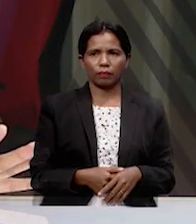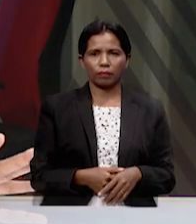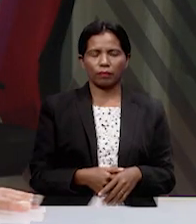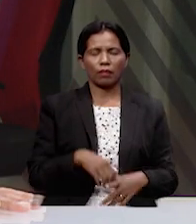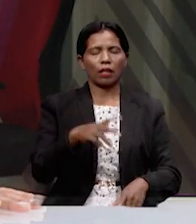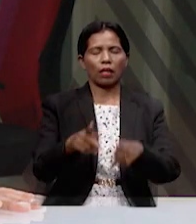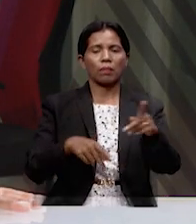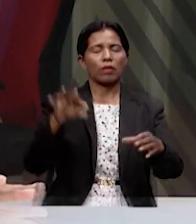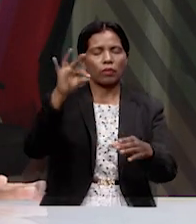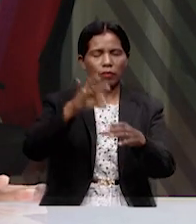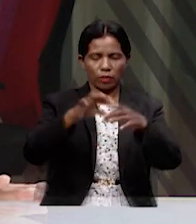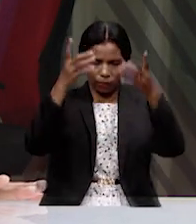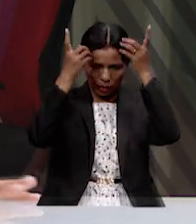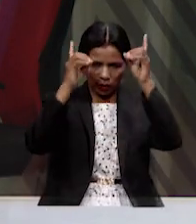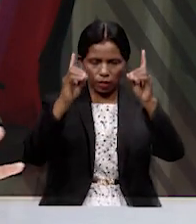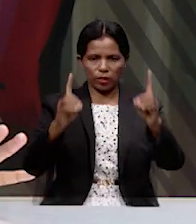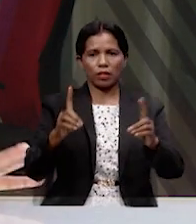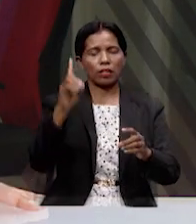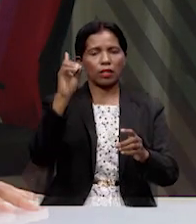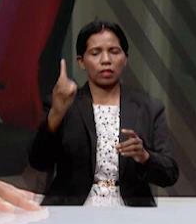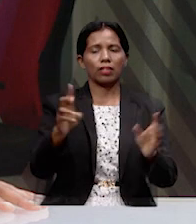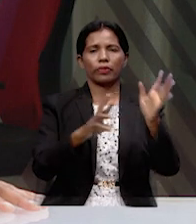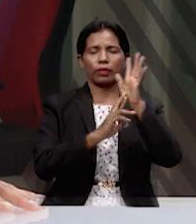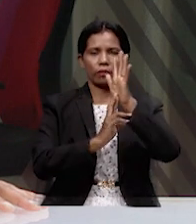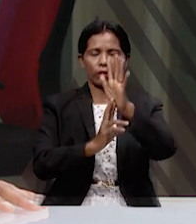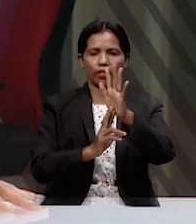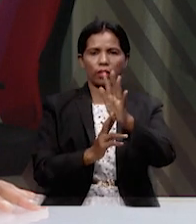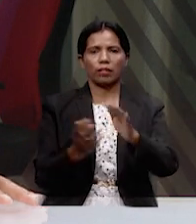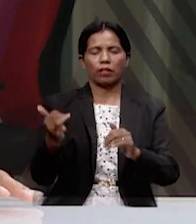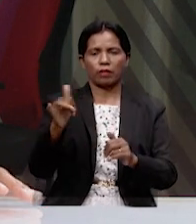Houve um voto que se determina órgão soberano e o que representa a CIRA.